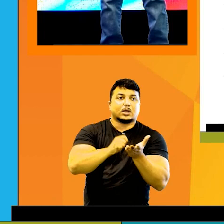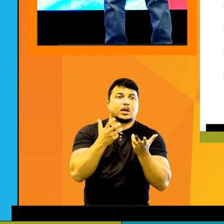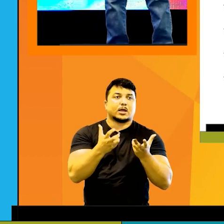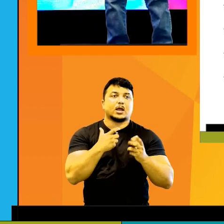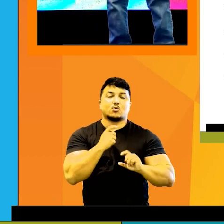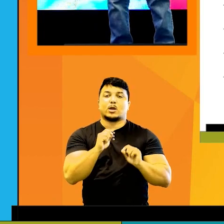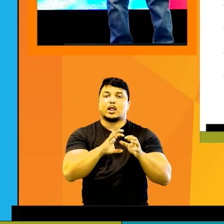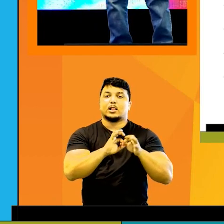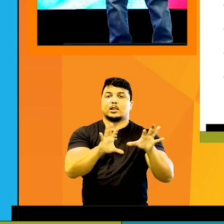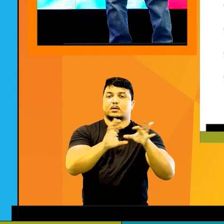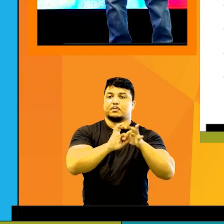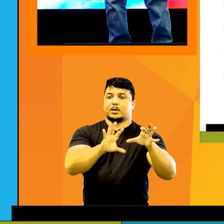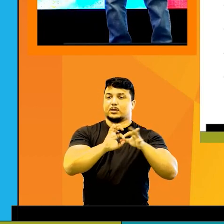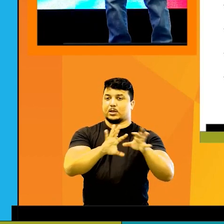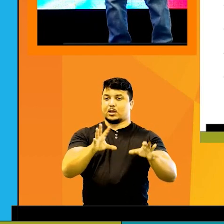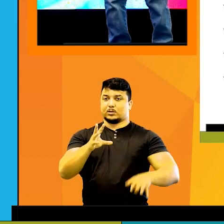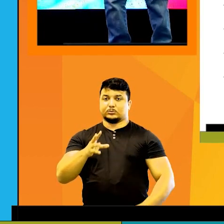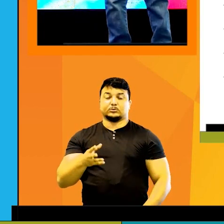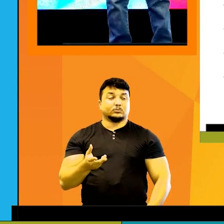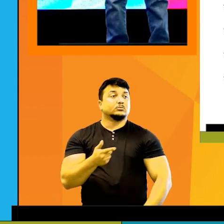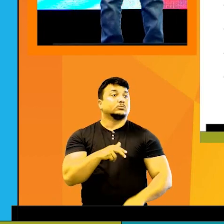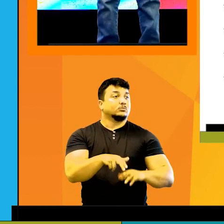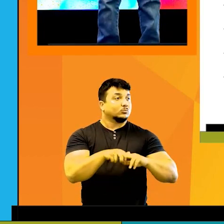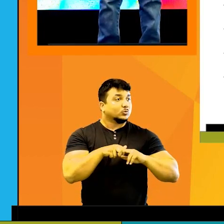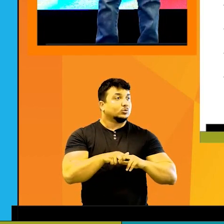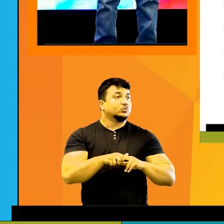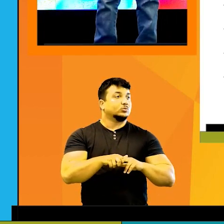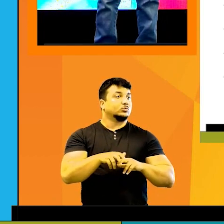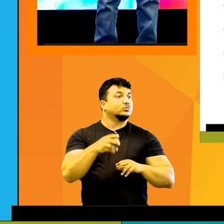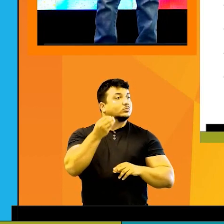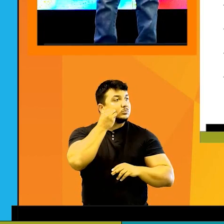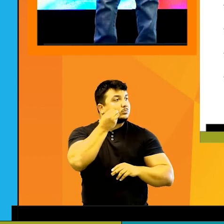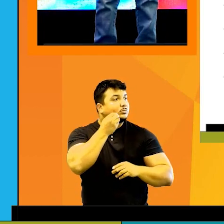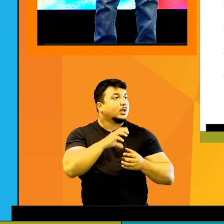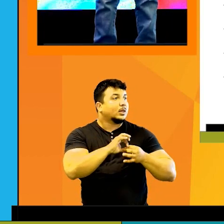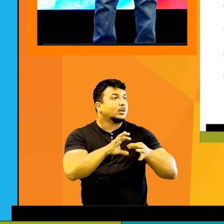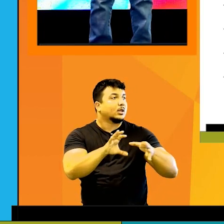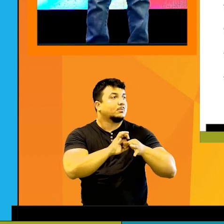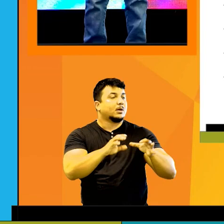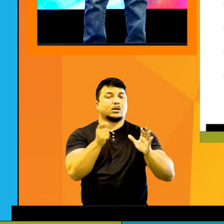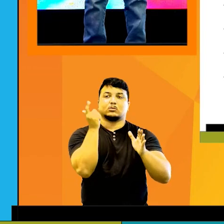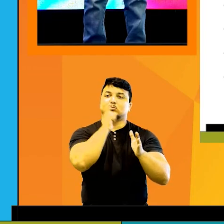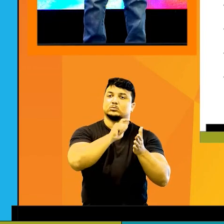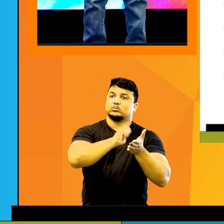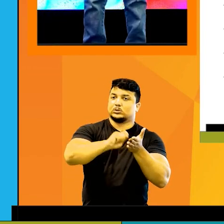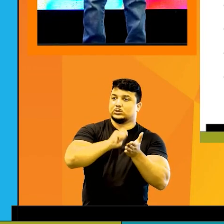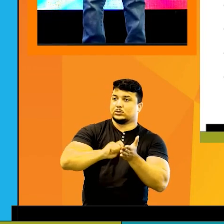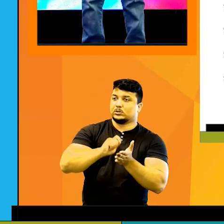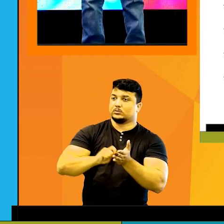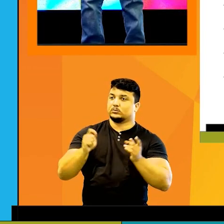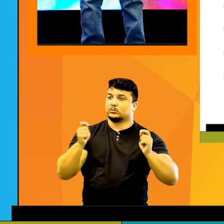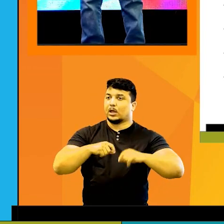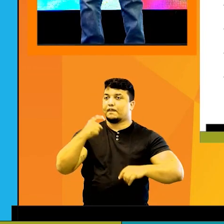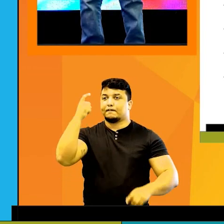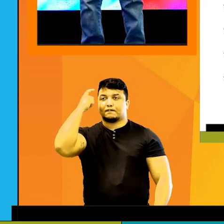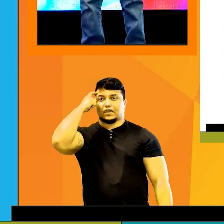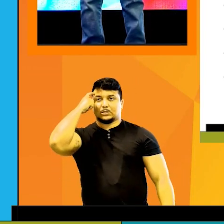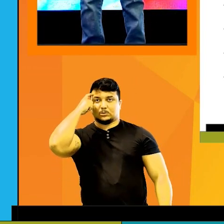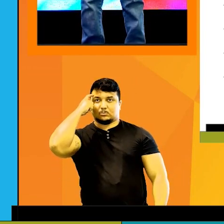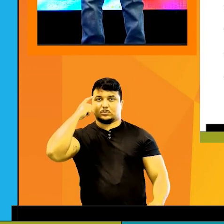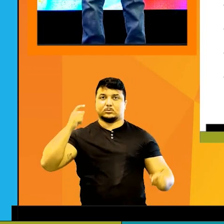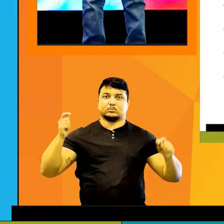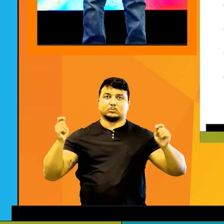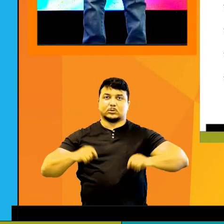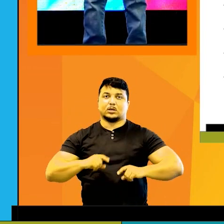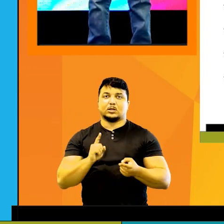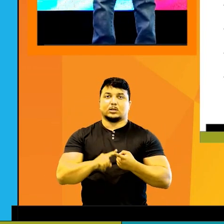por liberdade, que o escritor passe a ter liberdade de escritura, liberdade de pensamento